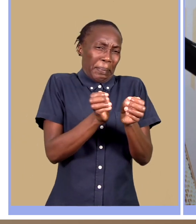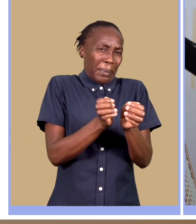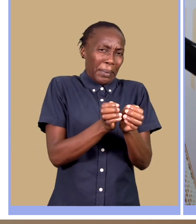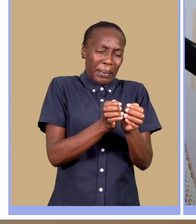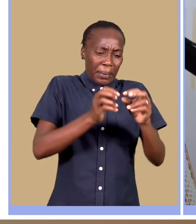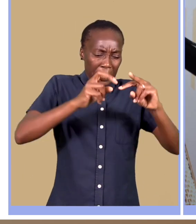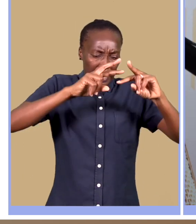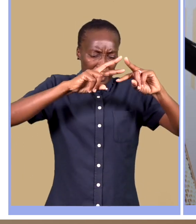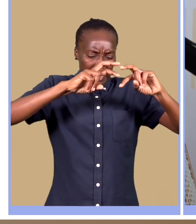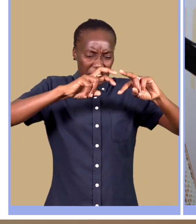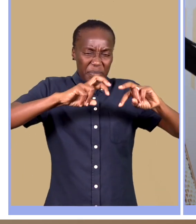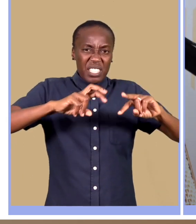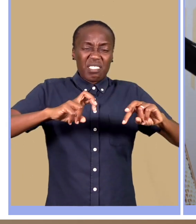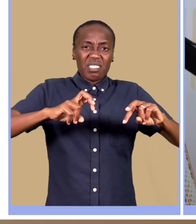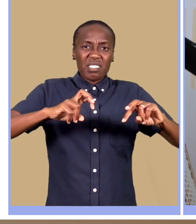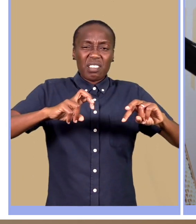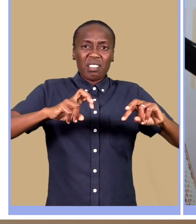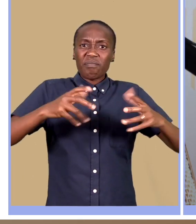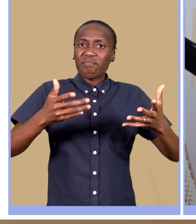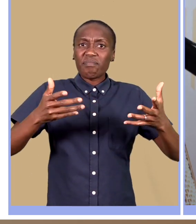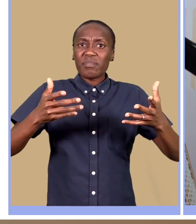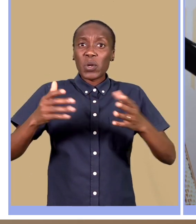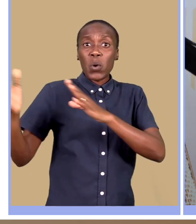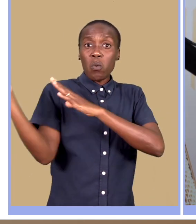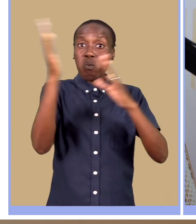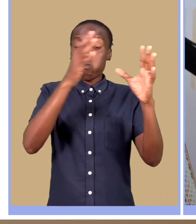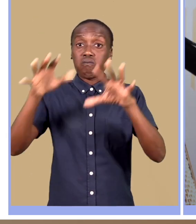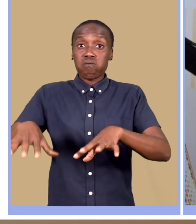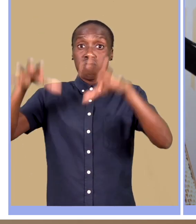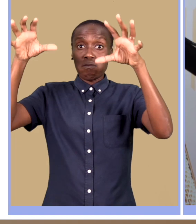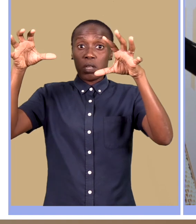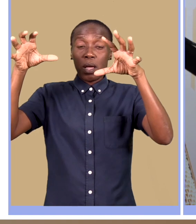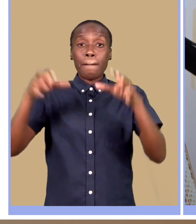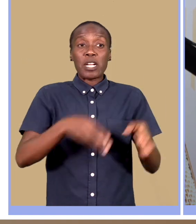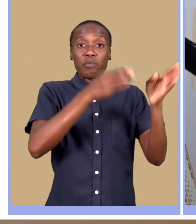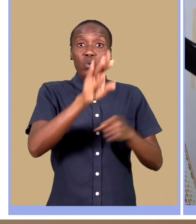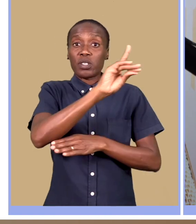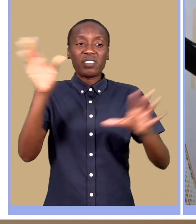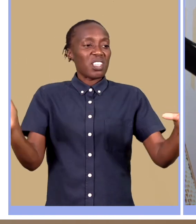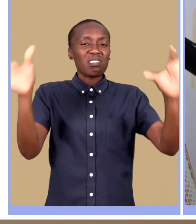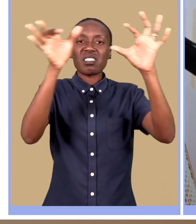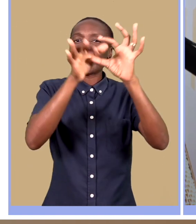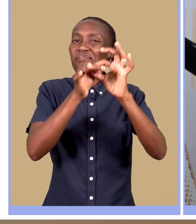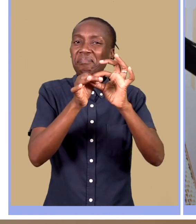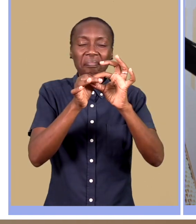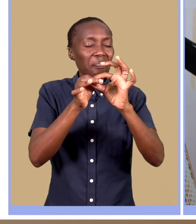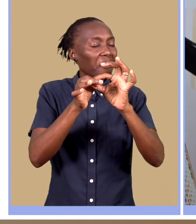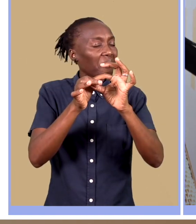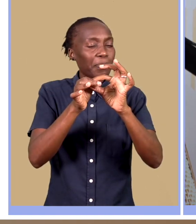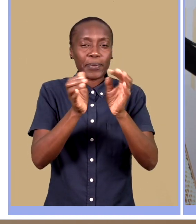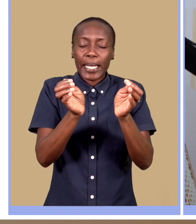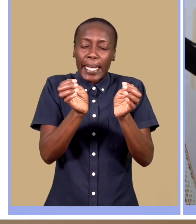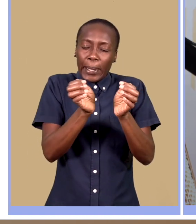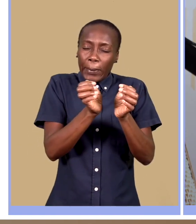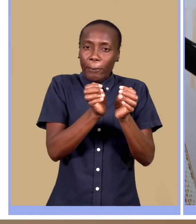os estudos que abordam esta relação entre mudanças climáticas e pessoas com deficiência. São poucos